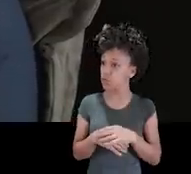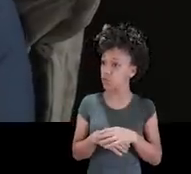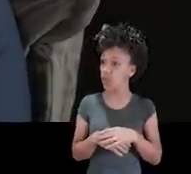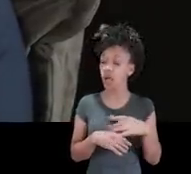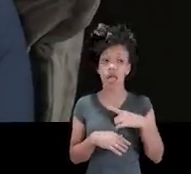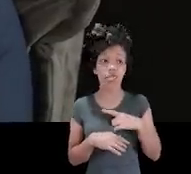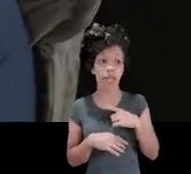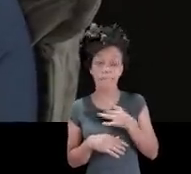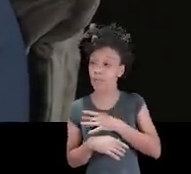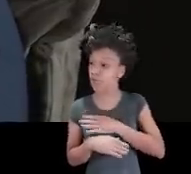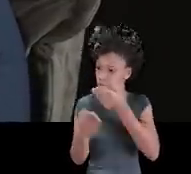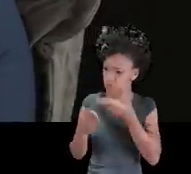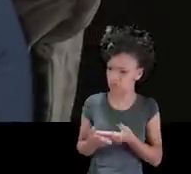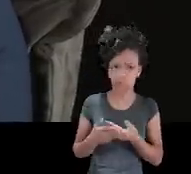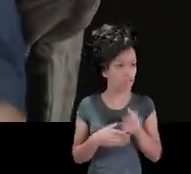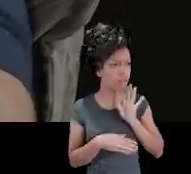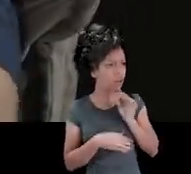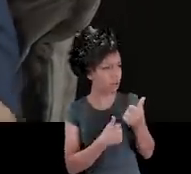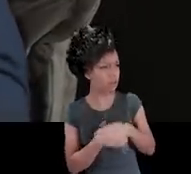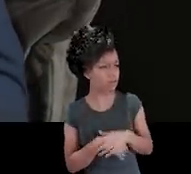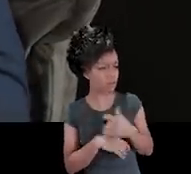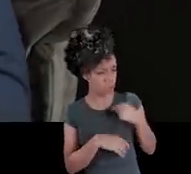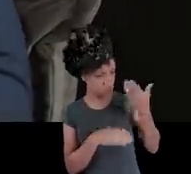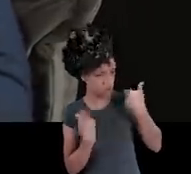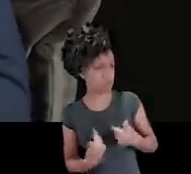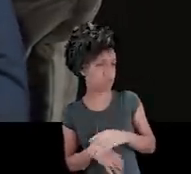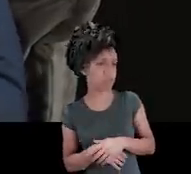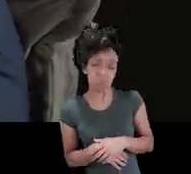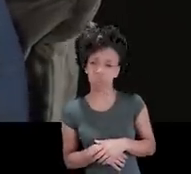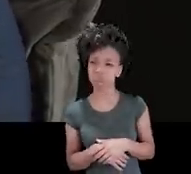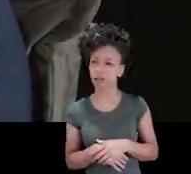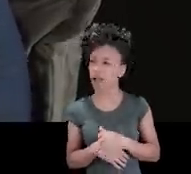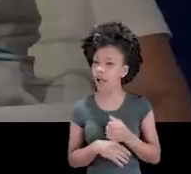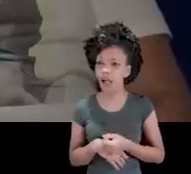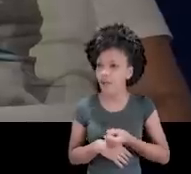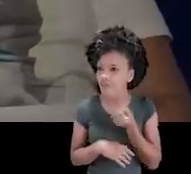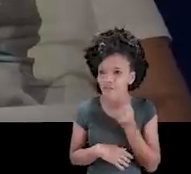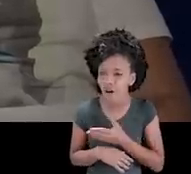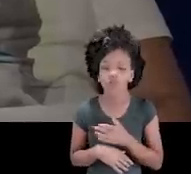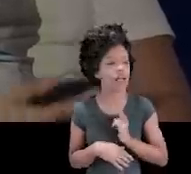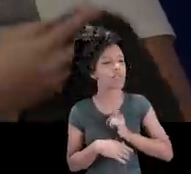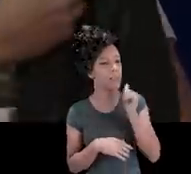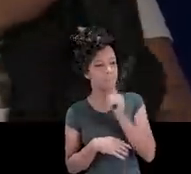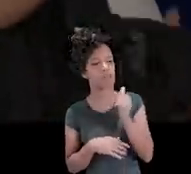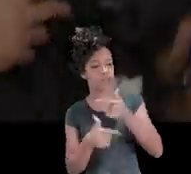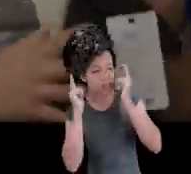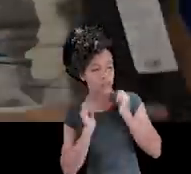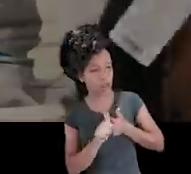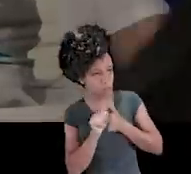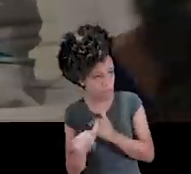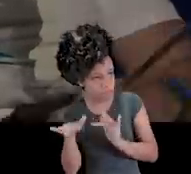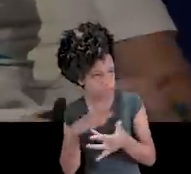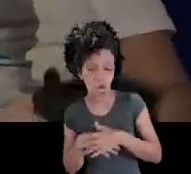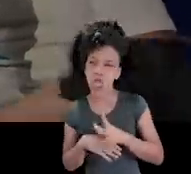têm medo de ser você. E aí você fala, não, é muito legal. Eu escolhi ser assim. Isso eu acho muito foda, assim. Então... Tem muitas meninas carecas que me acompanham